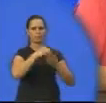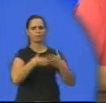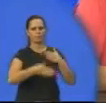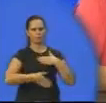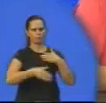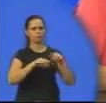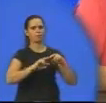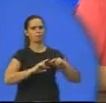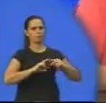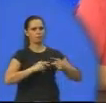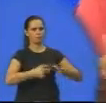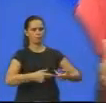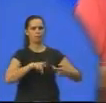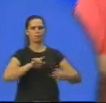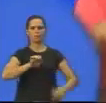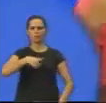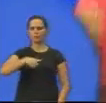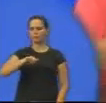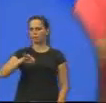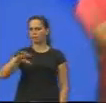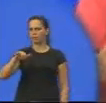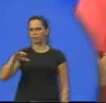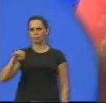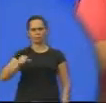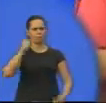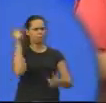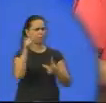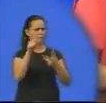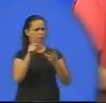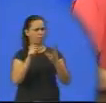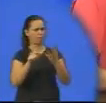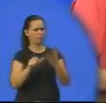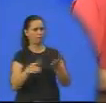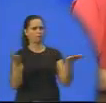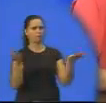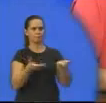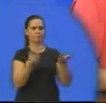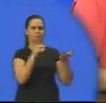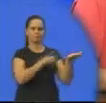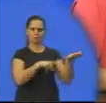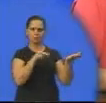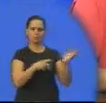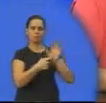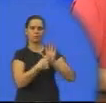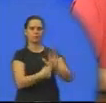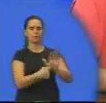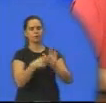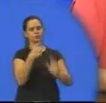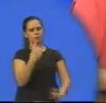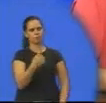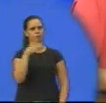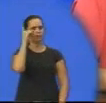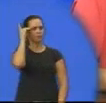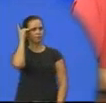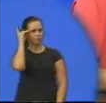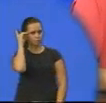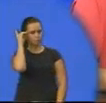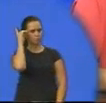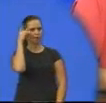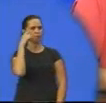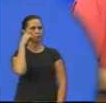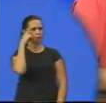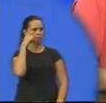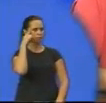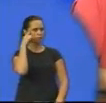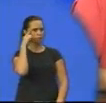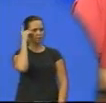fatores genéticos, né? Existem vários, mas aqui eu estou ilustrando um deles, que é a síndrome de Down, que é a trissomia